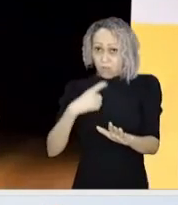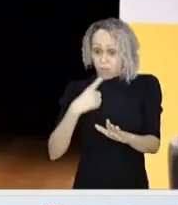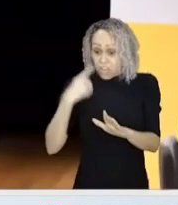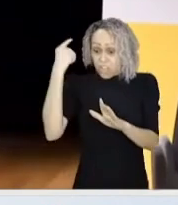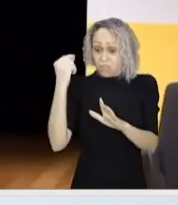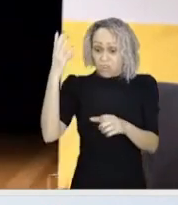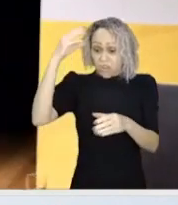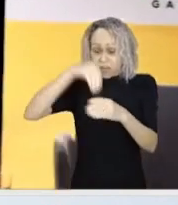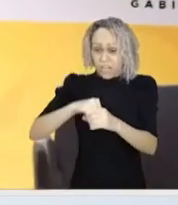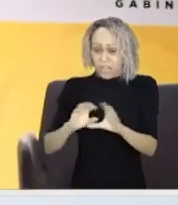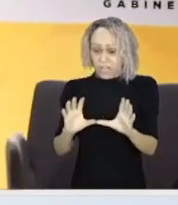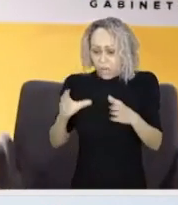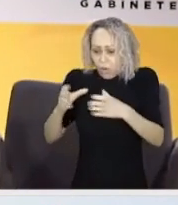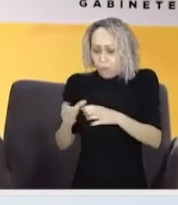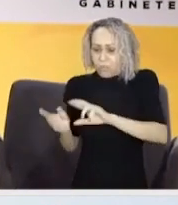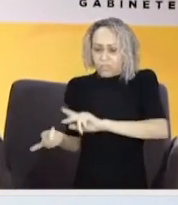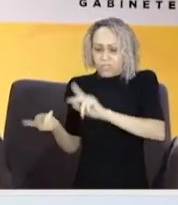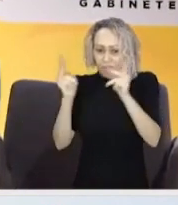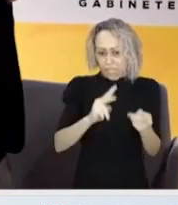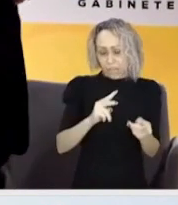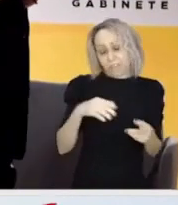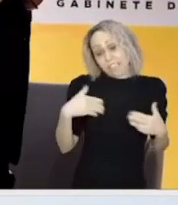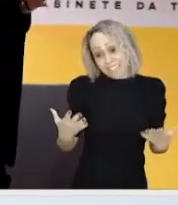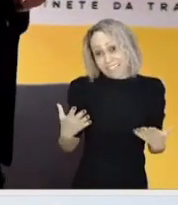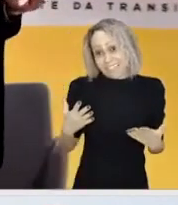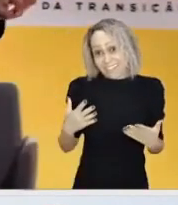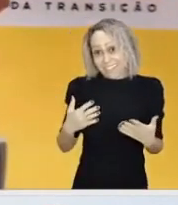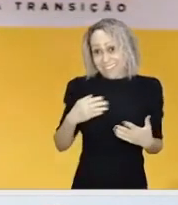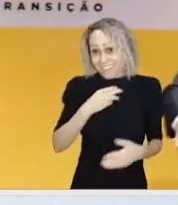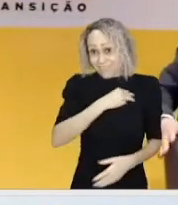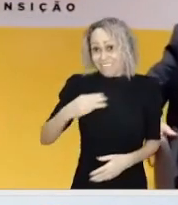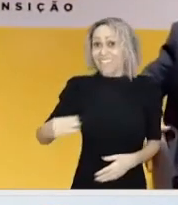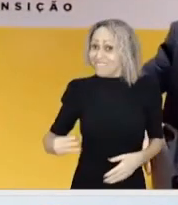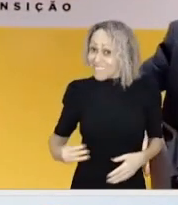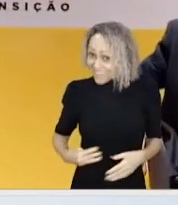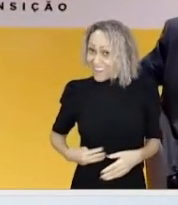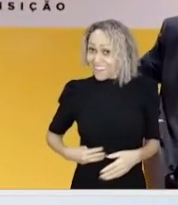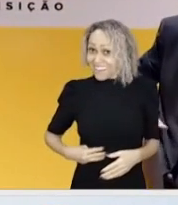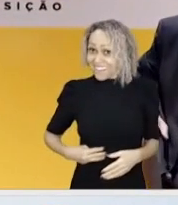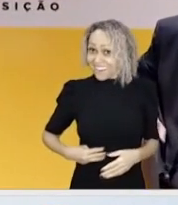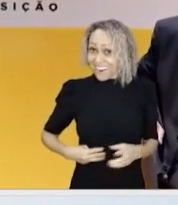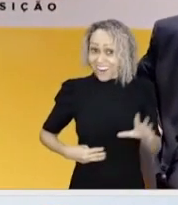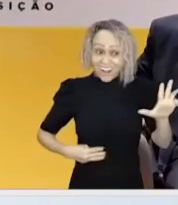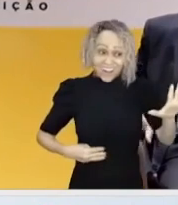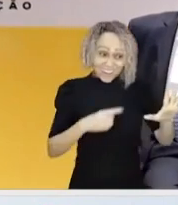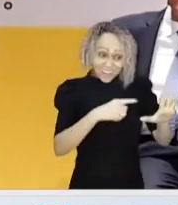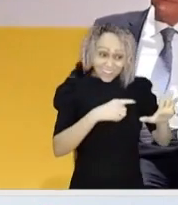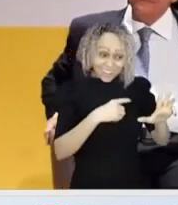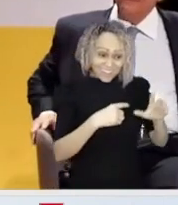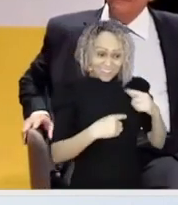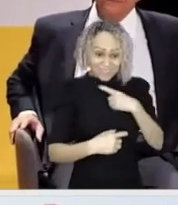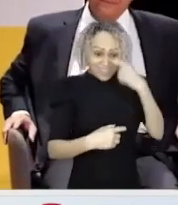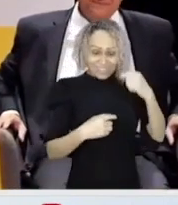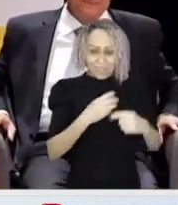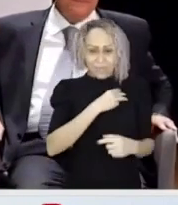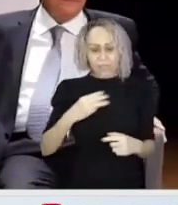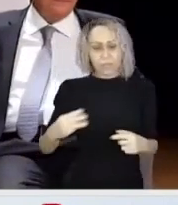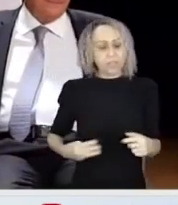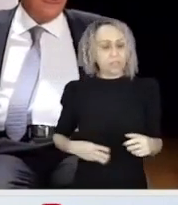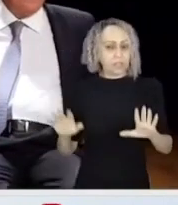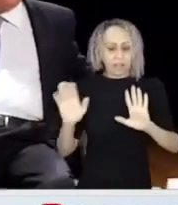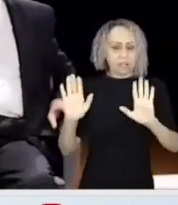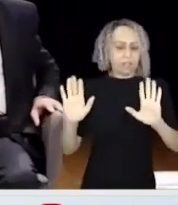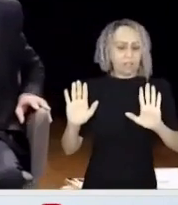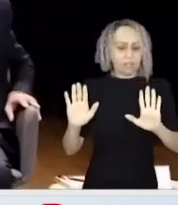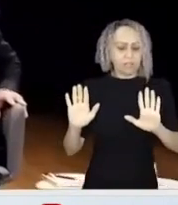estouro acontecendo, para você quebrar o teto de gastos é assim, ó. E você vai fazer isso Eu legalmente. gosto desses programas que Entendeu? eles entendem desde o